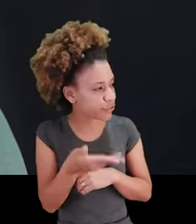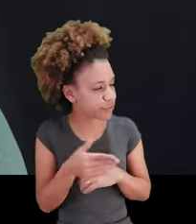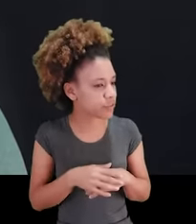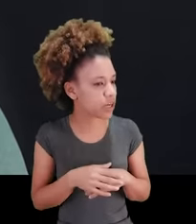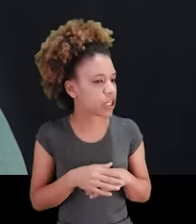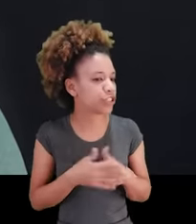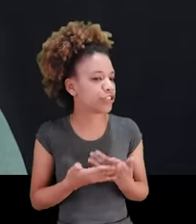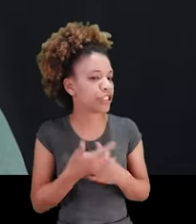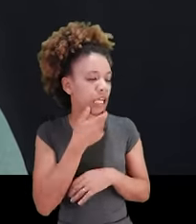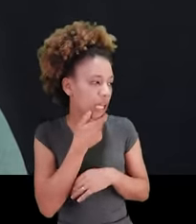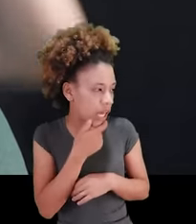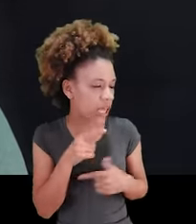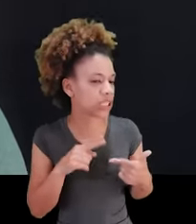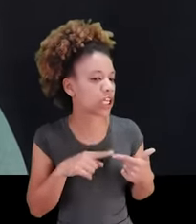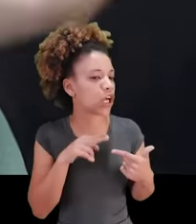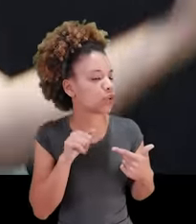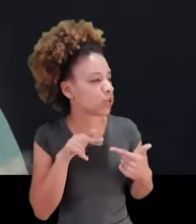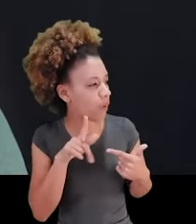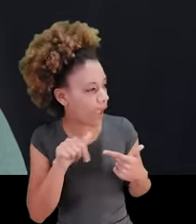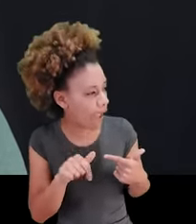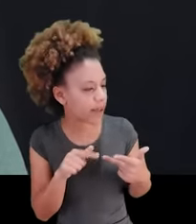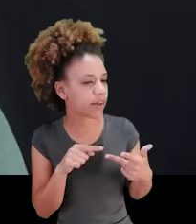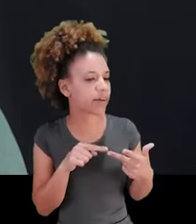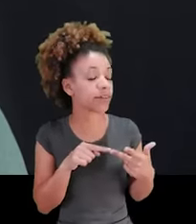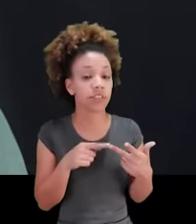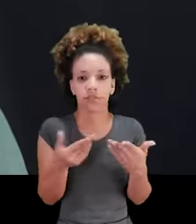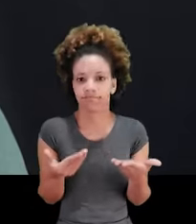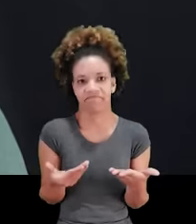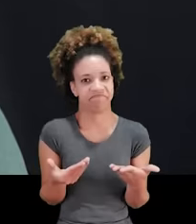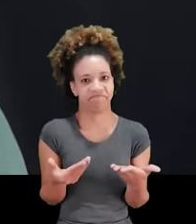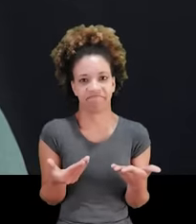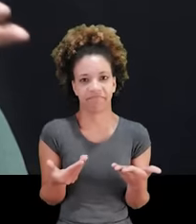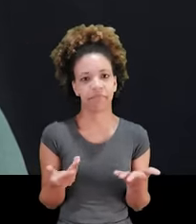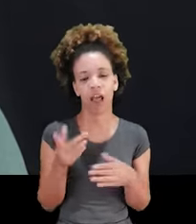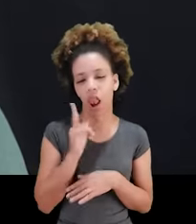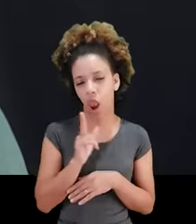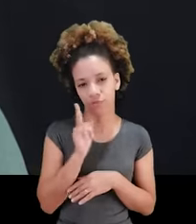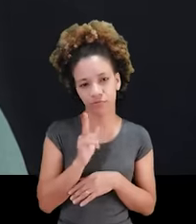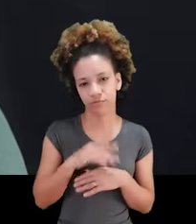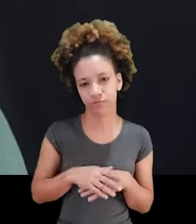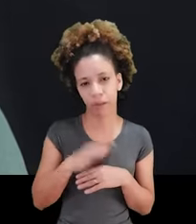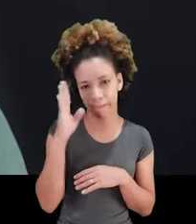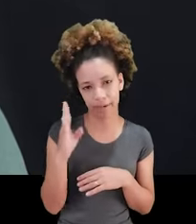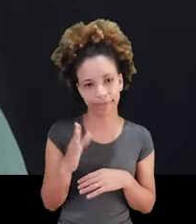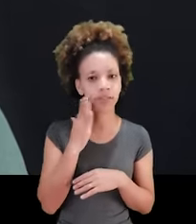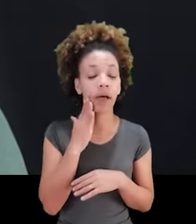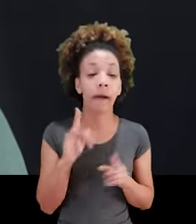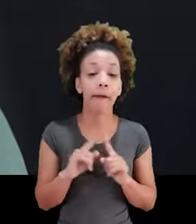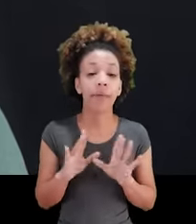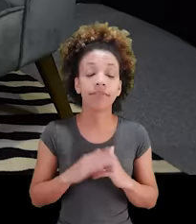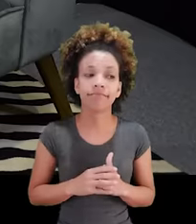de ingleses, noruegueses, aqui é um lugar... Cara, eu vou falar uma coisa que obviamente muito brasileiro sabe,